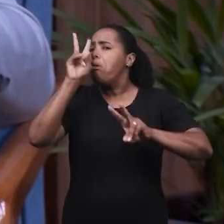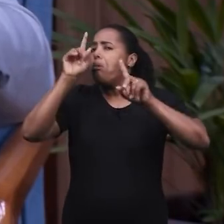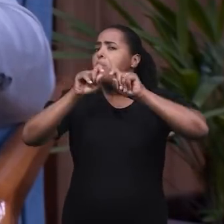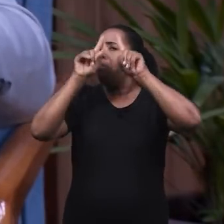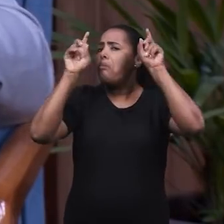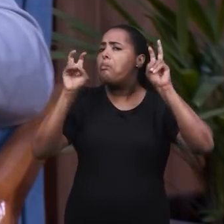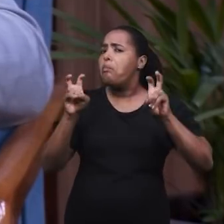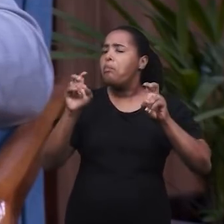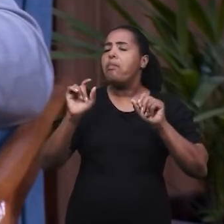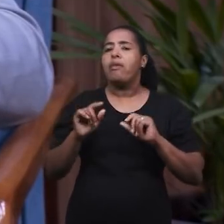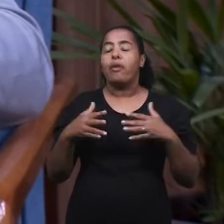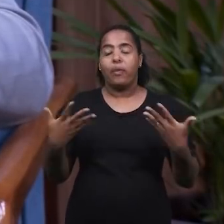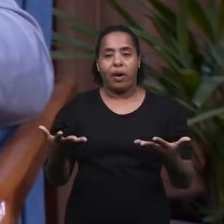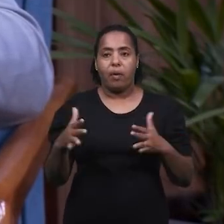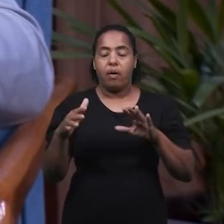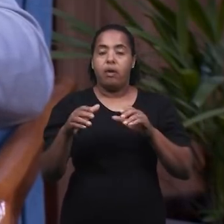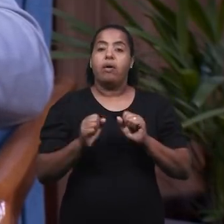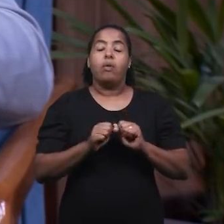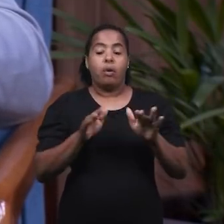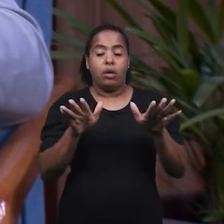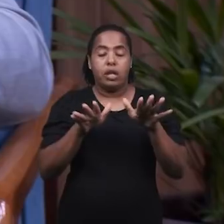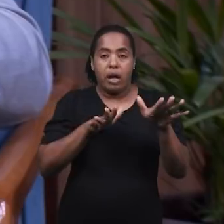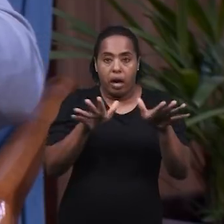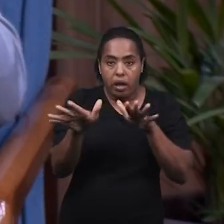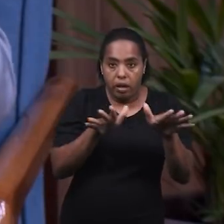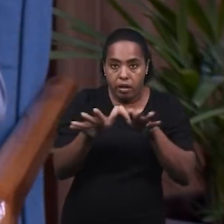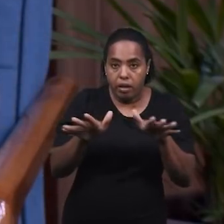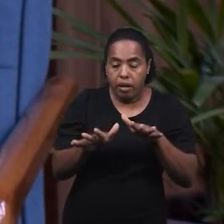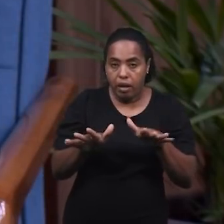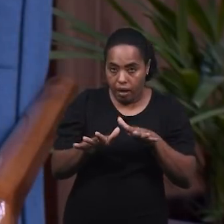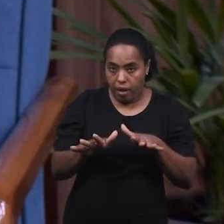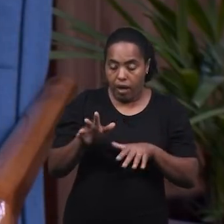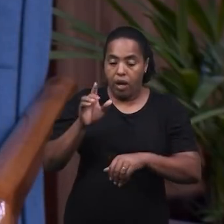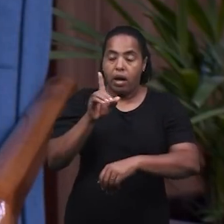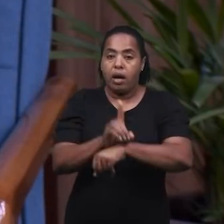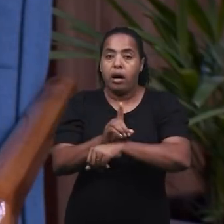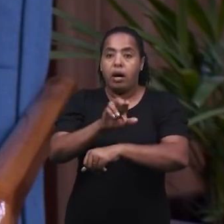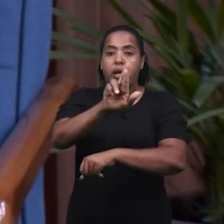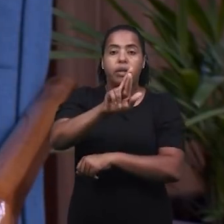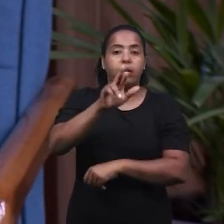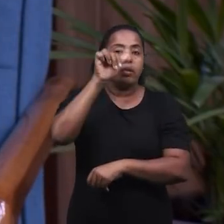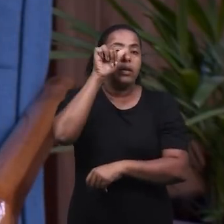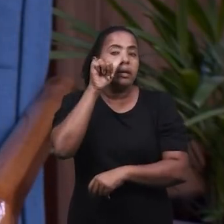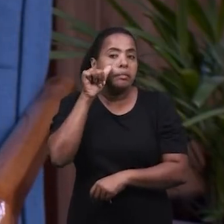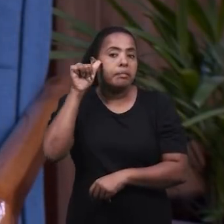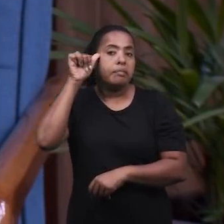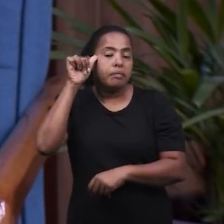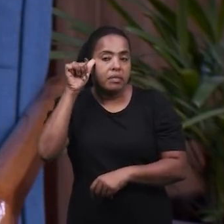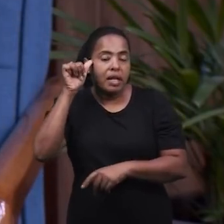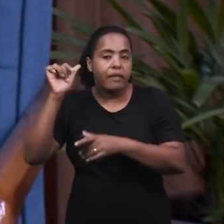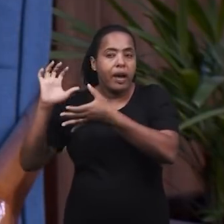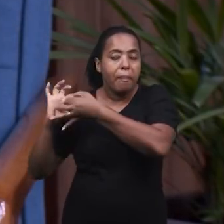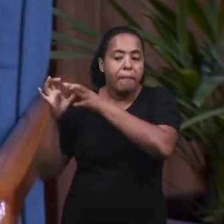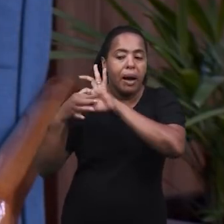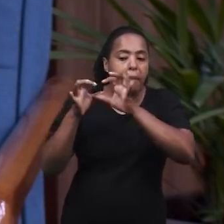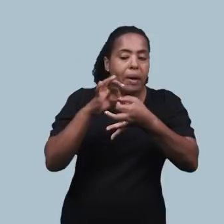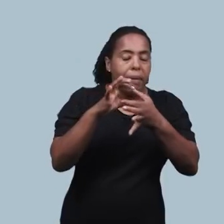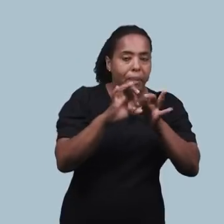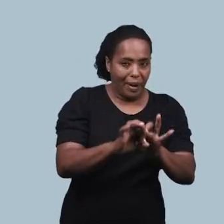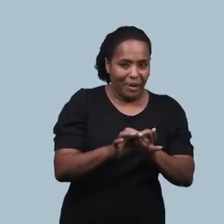tema? Na edição de hoje do quadro Acessibilidade, a doutora Maria Amin vai nos contextualizar sobre